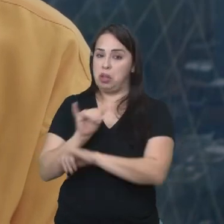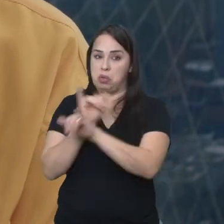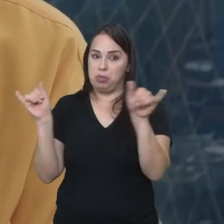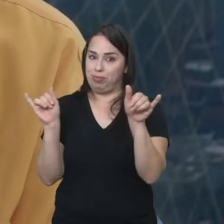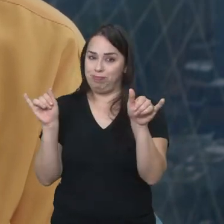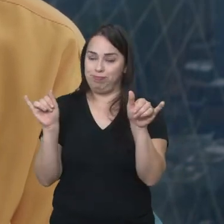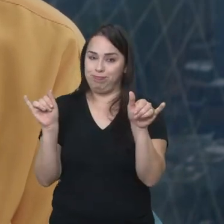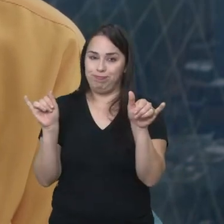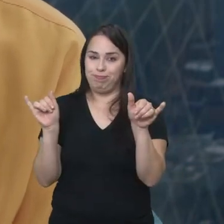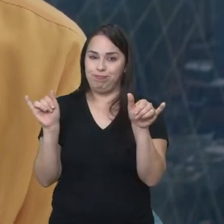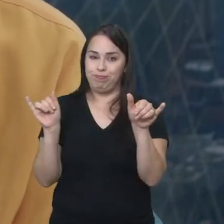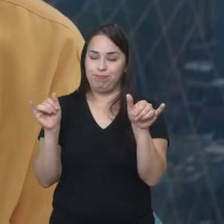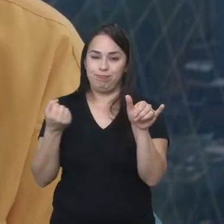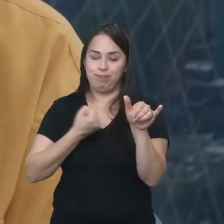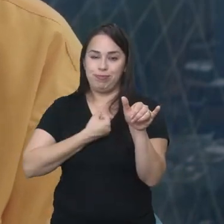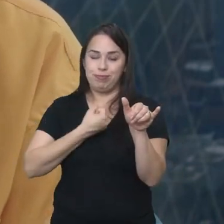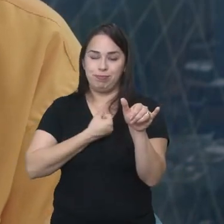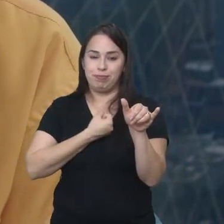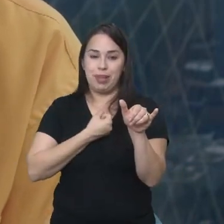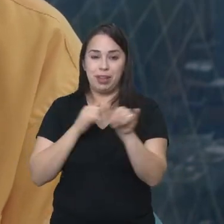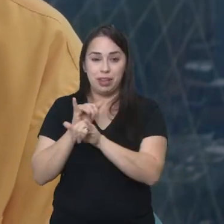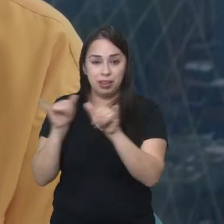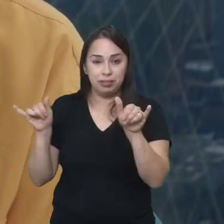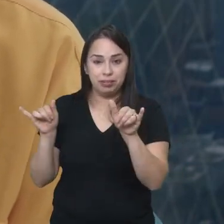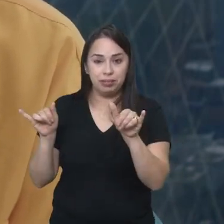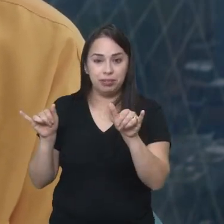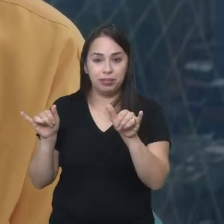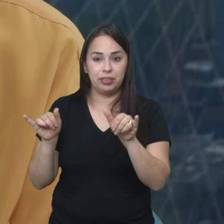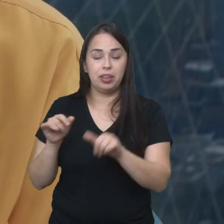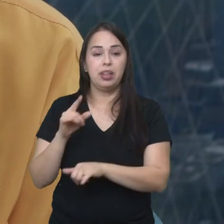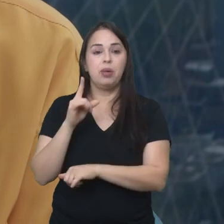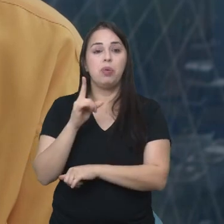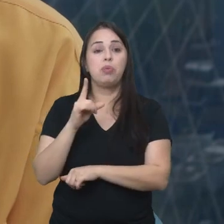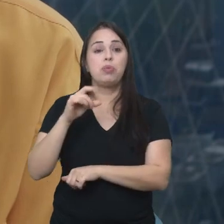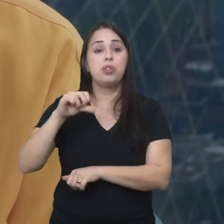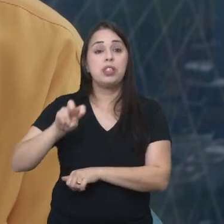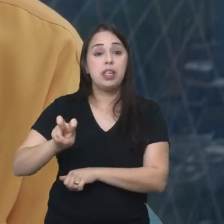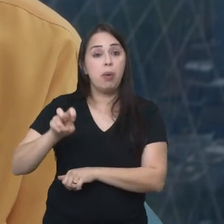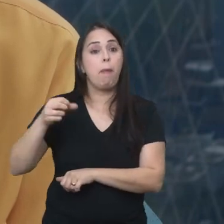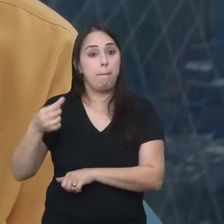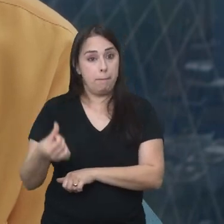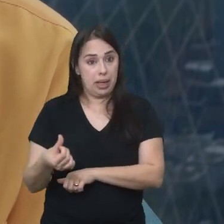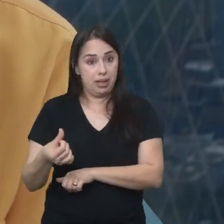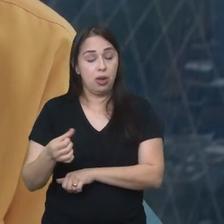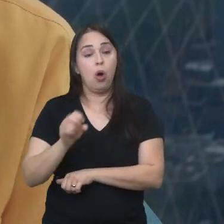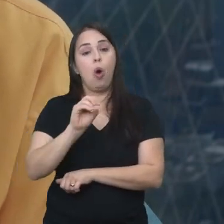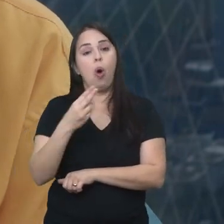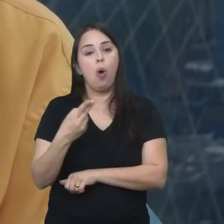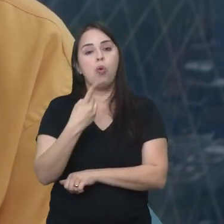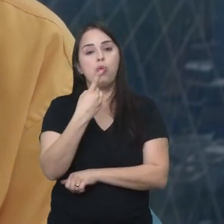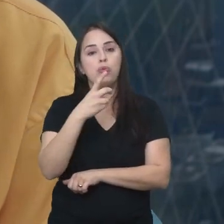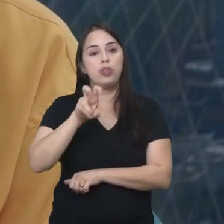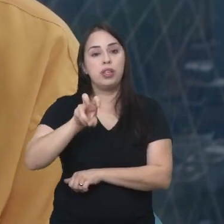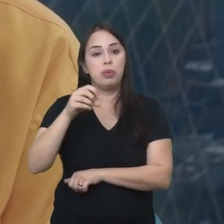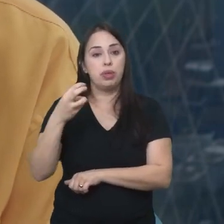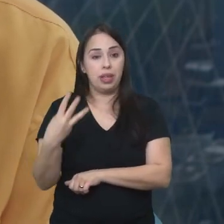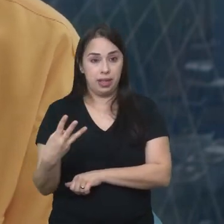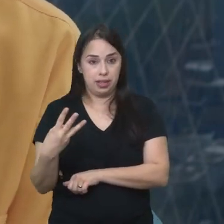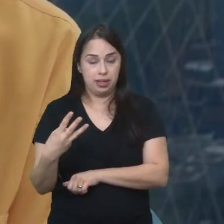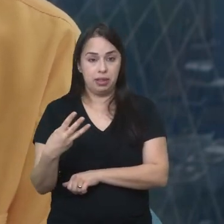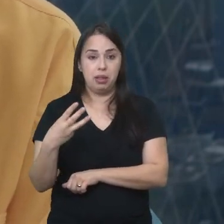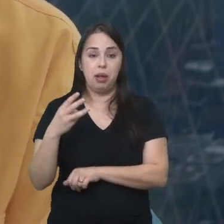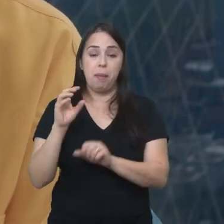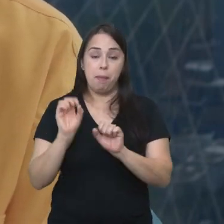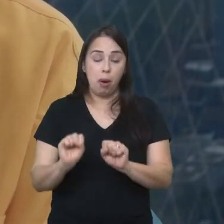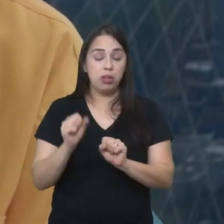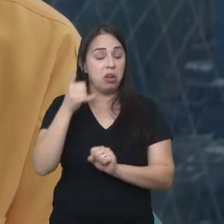telefone através do 156 e 153, que pode ser feito após o horário de expediente, após 17 horas, porque